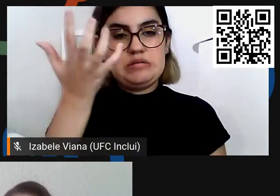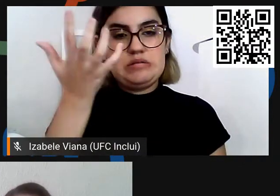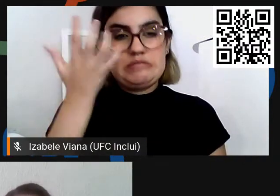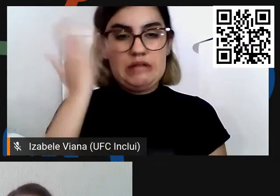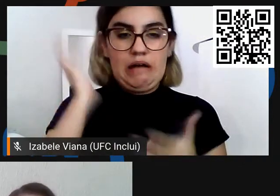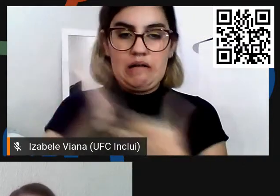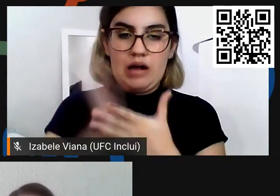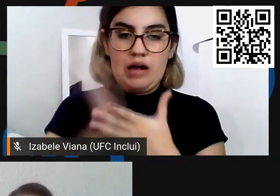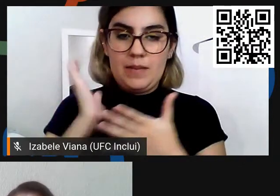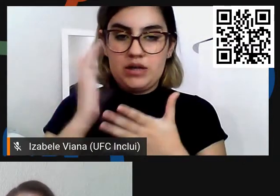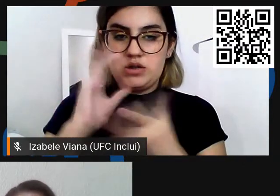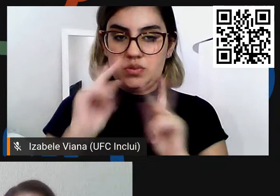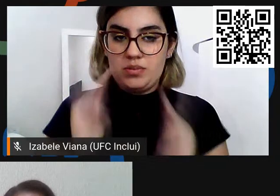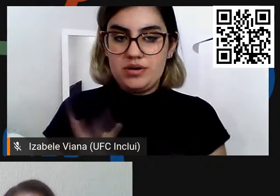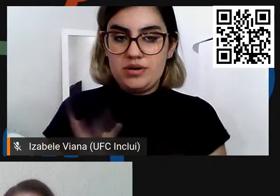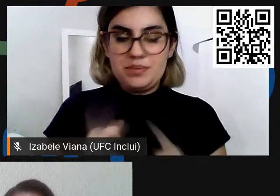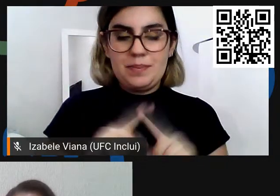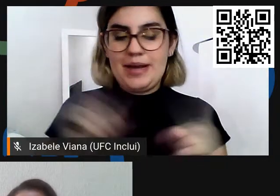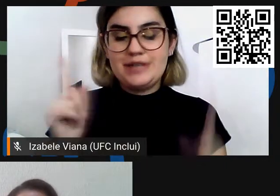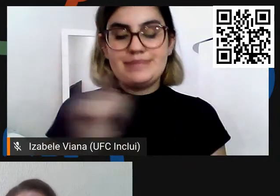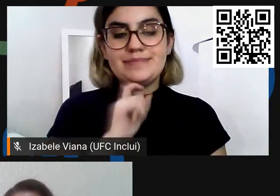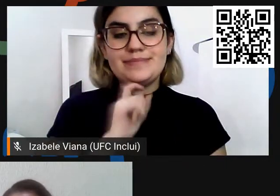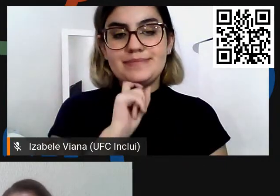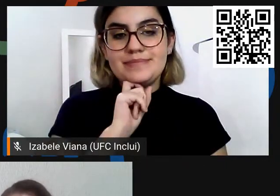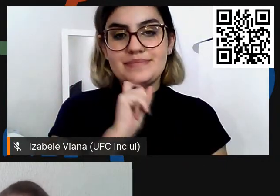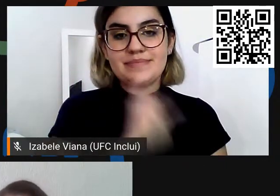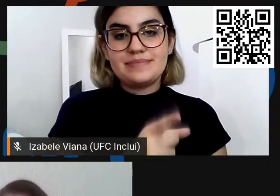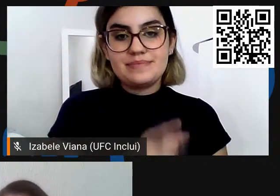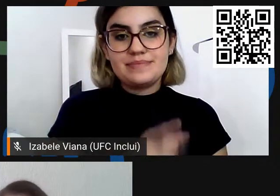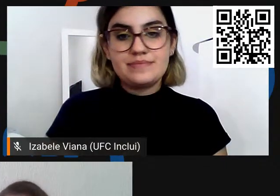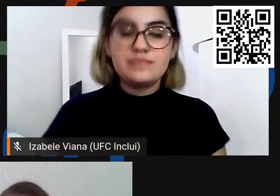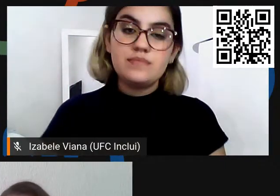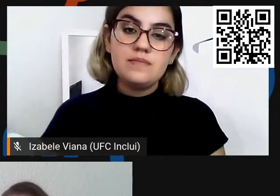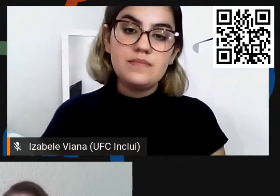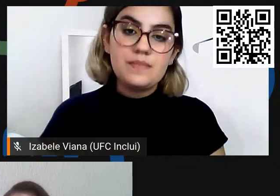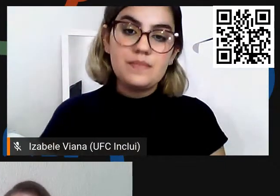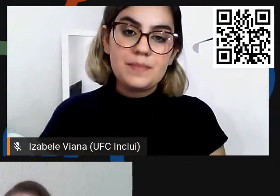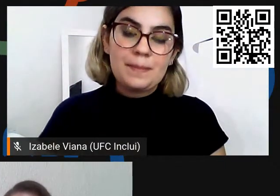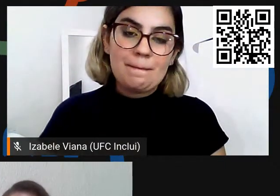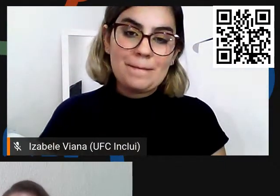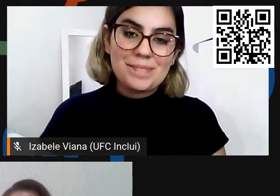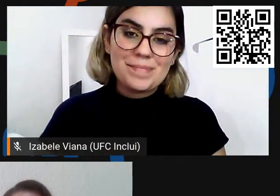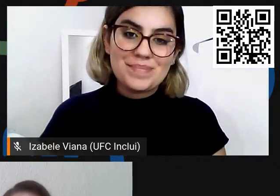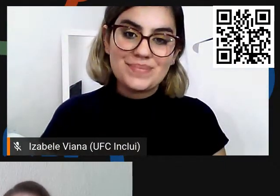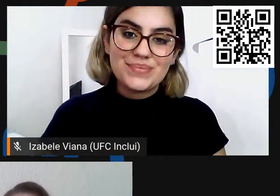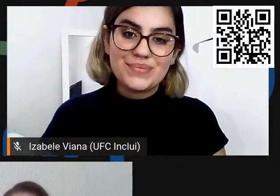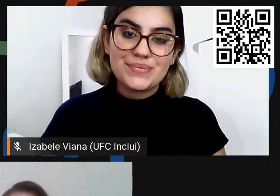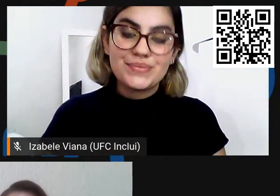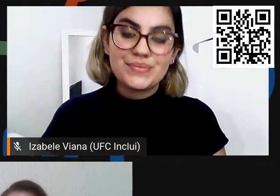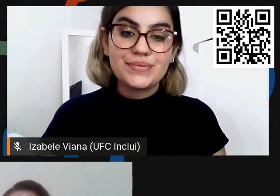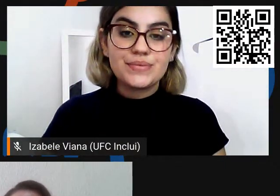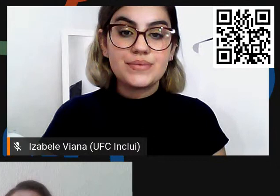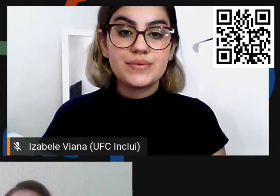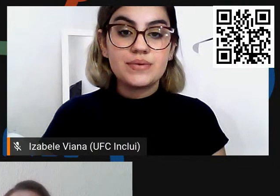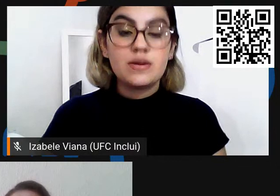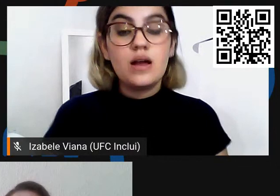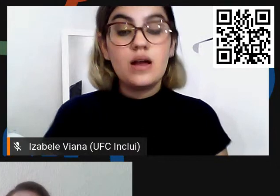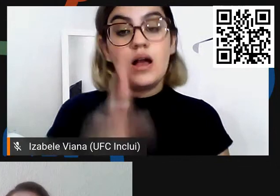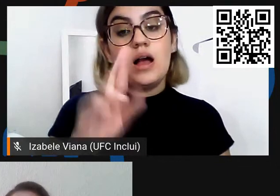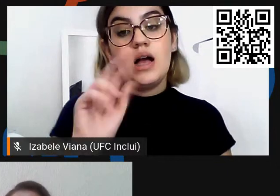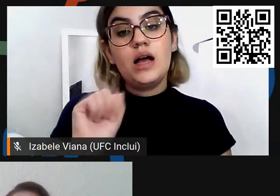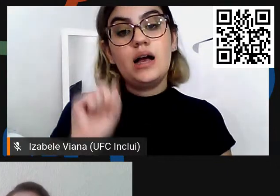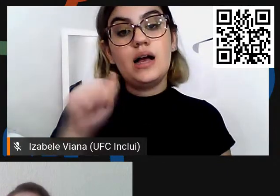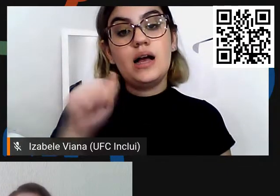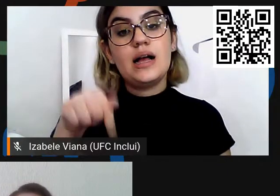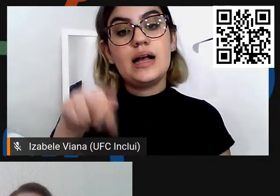não querem, não gostam de seres humanos, a gente gosta. Exatamente. A pergunta da Raquel Vieira dos Santos, ela diz